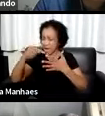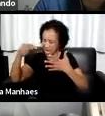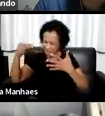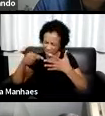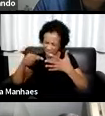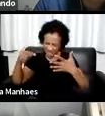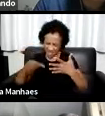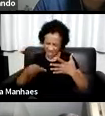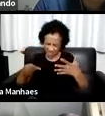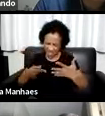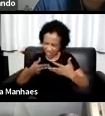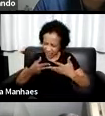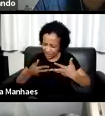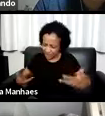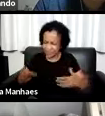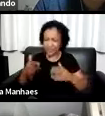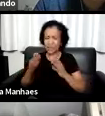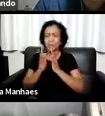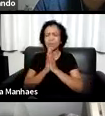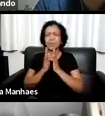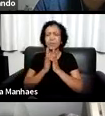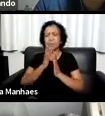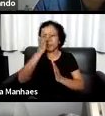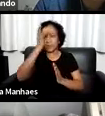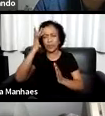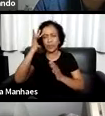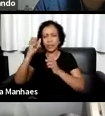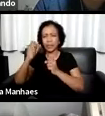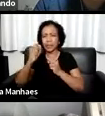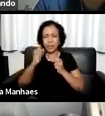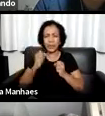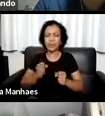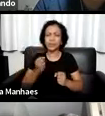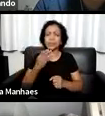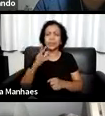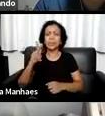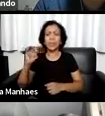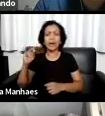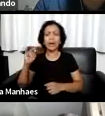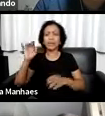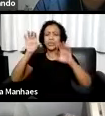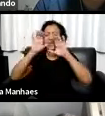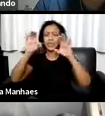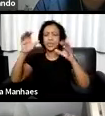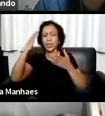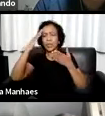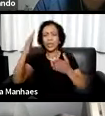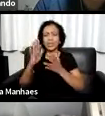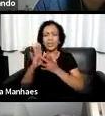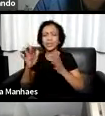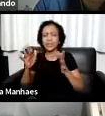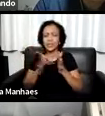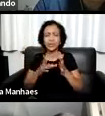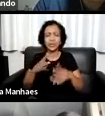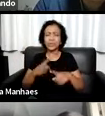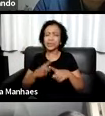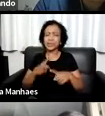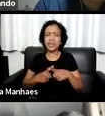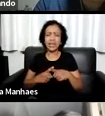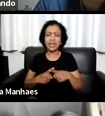tua palavra, onde mostras o teu grande poder. Ó Pai querido, obrigado, Senhor amado, porque tu és o